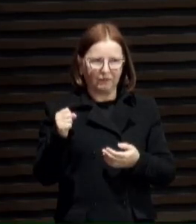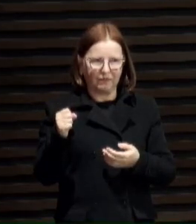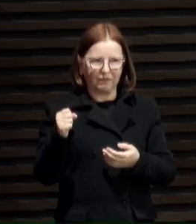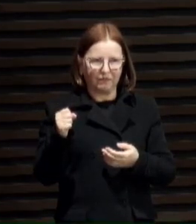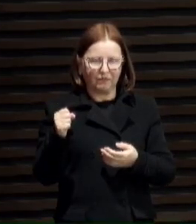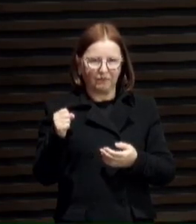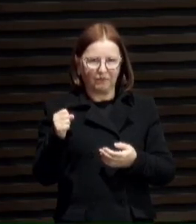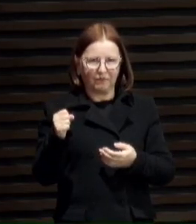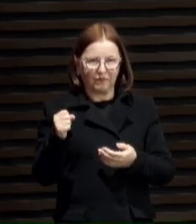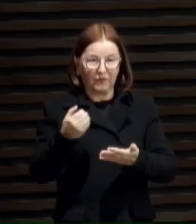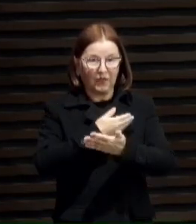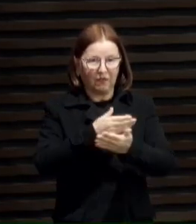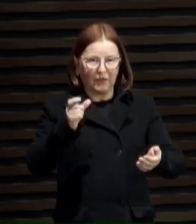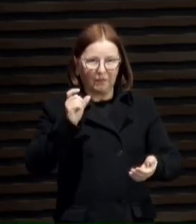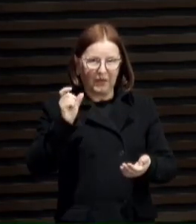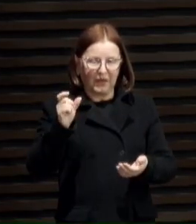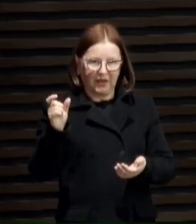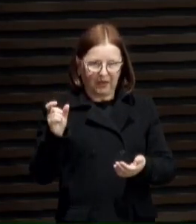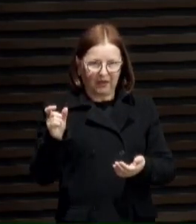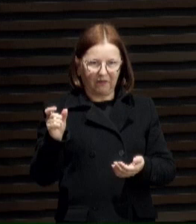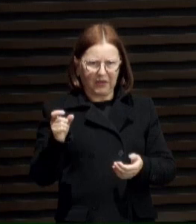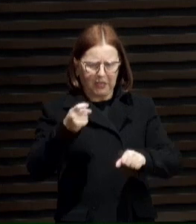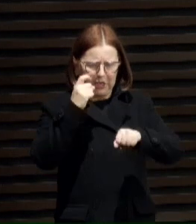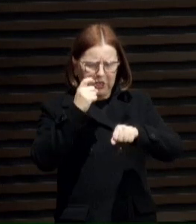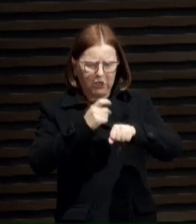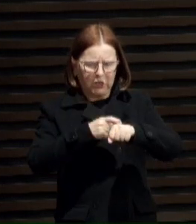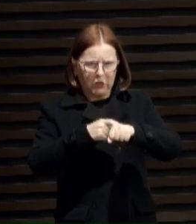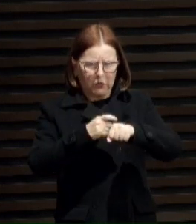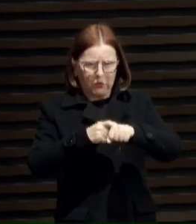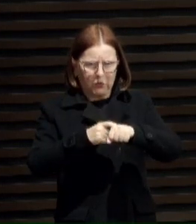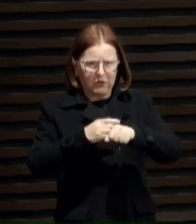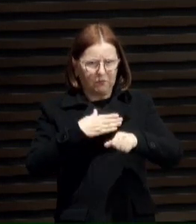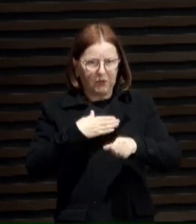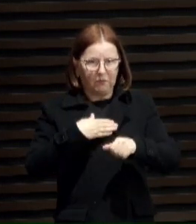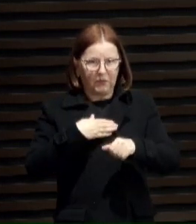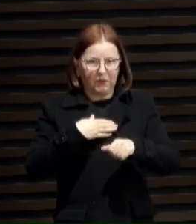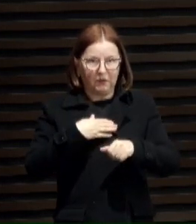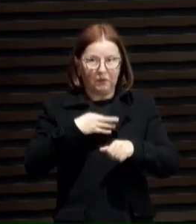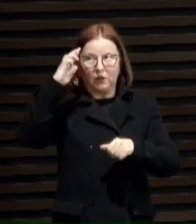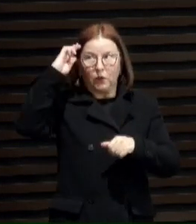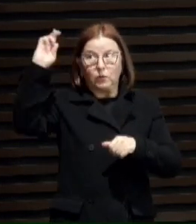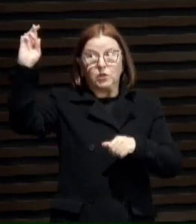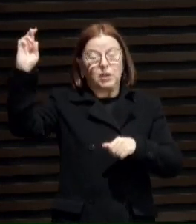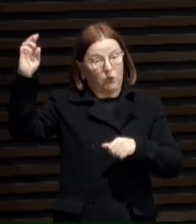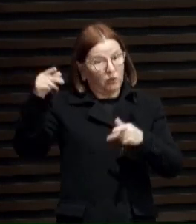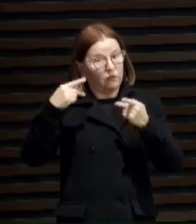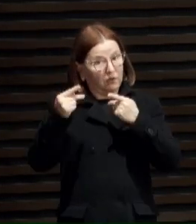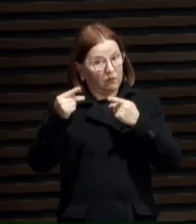As vossas palavras foram duras para mim, diz o Senhor, misericórdia. As